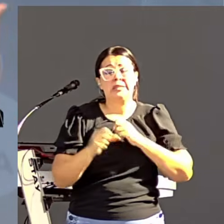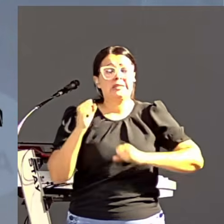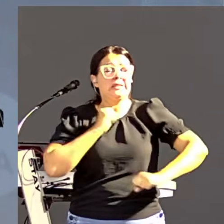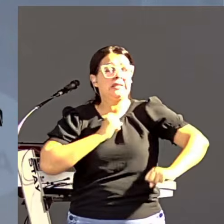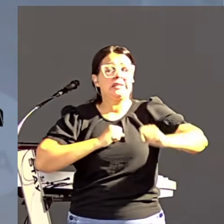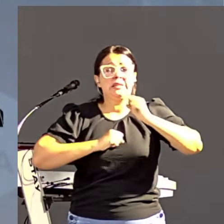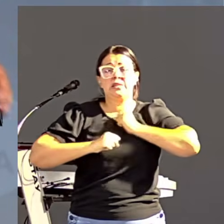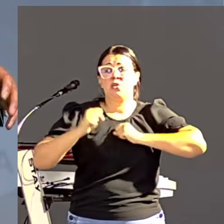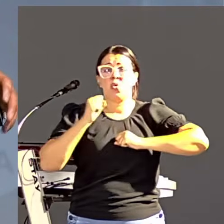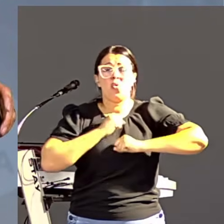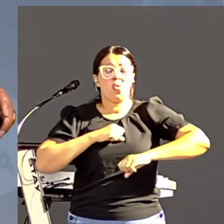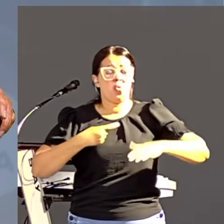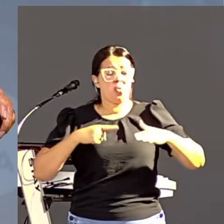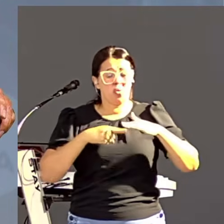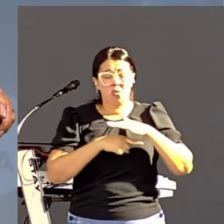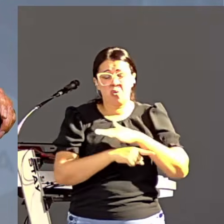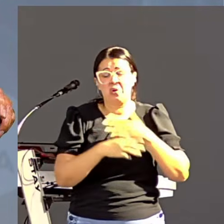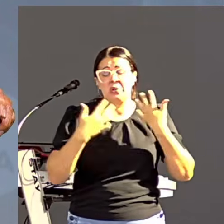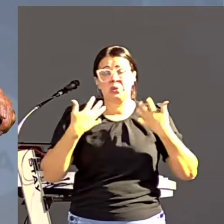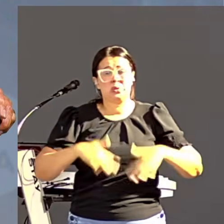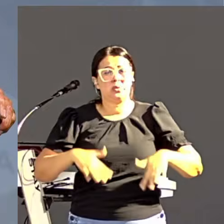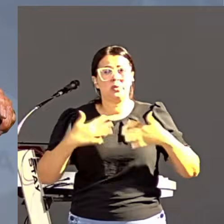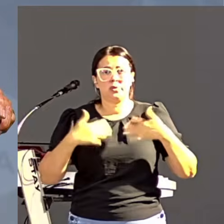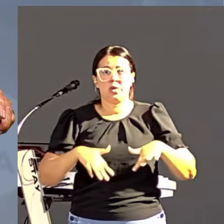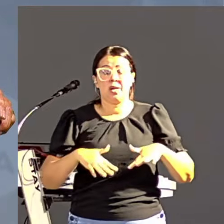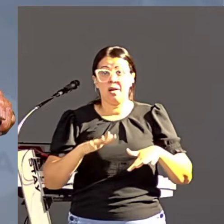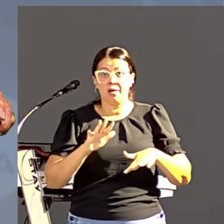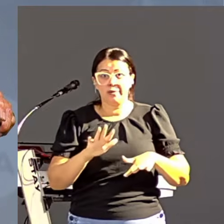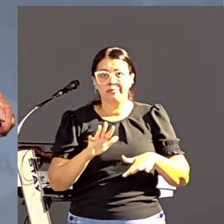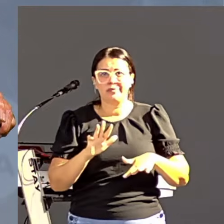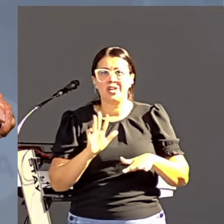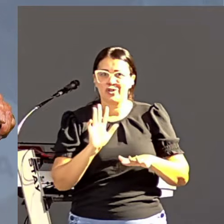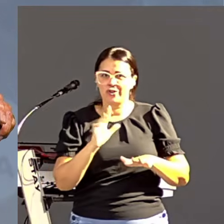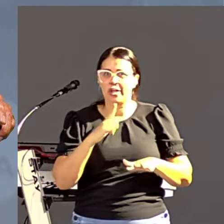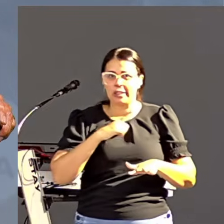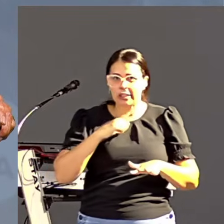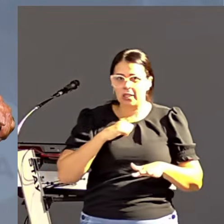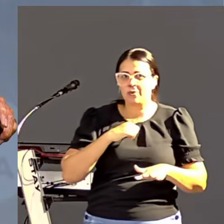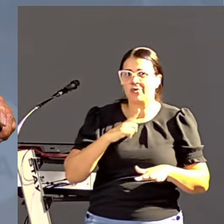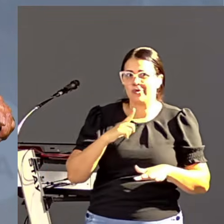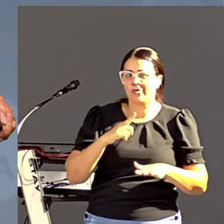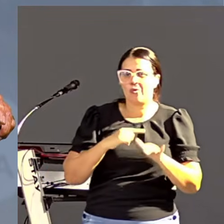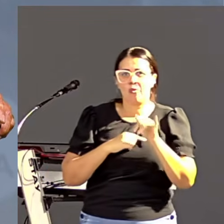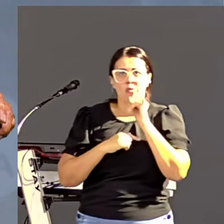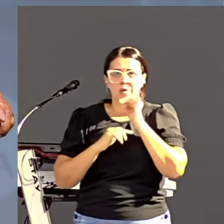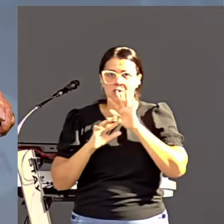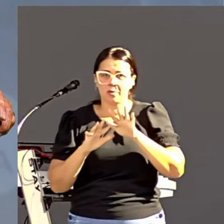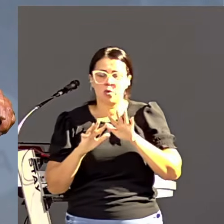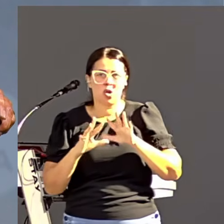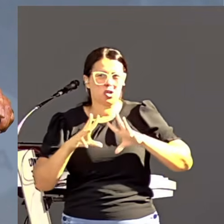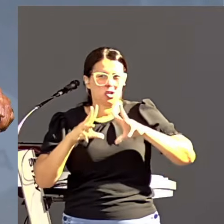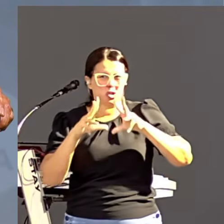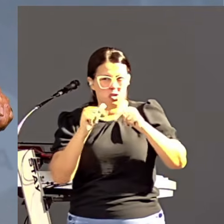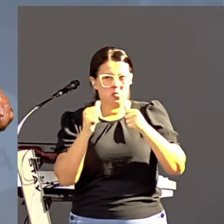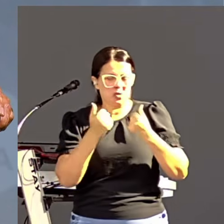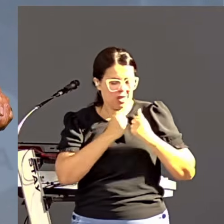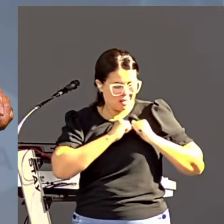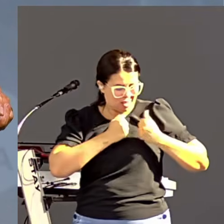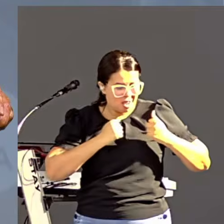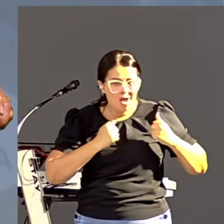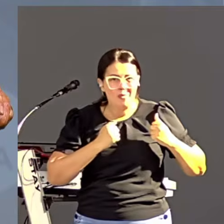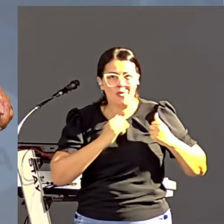minha alma está profundamente angustiada. Já temos uma lição aí, né, gente? Não é com todo mundo que a gente abre o